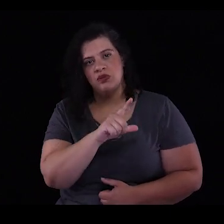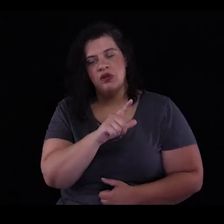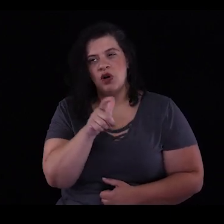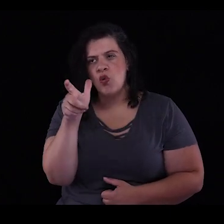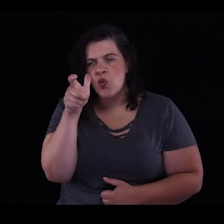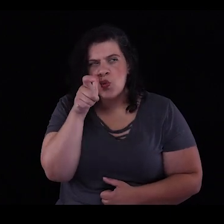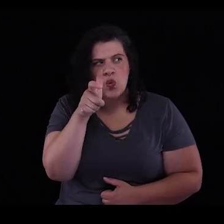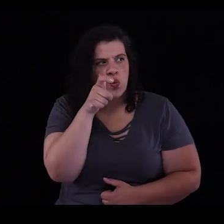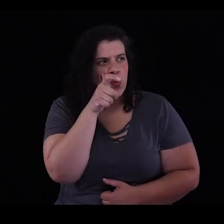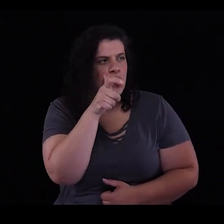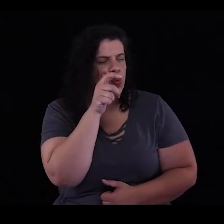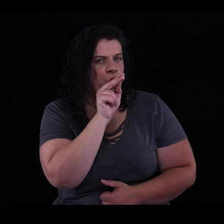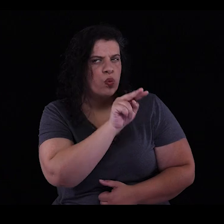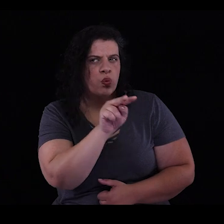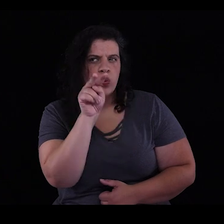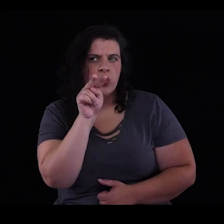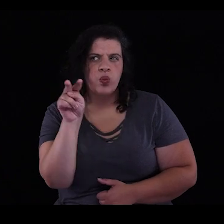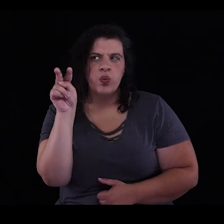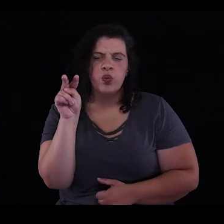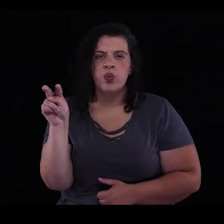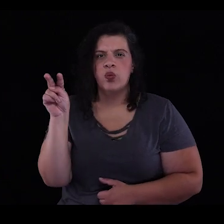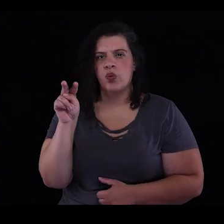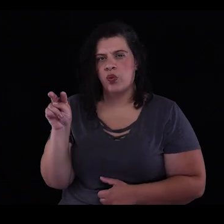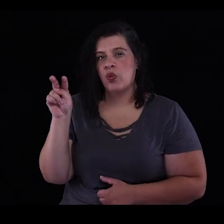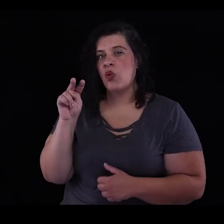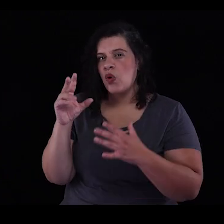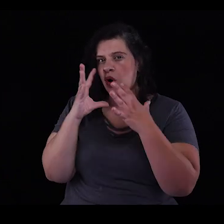observa, uma observação